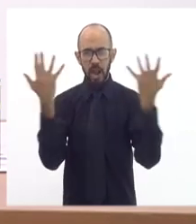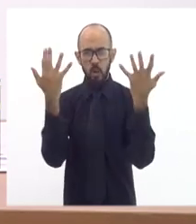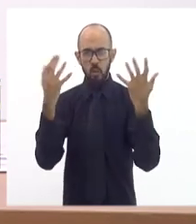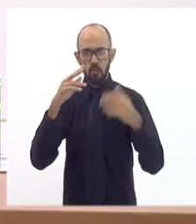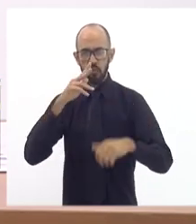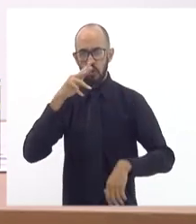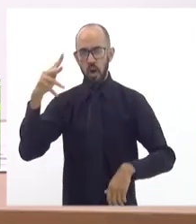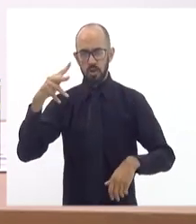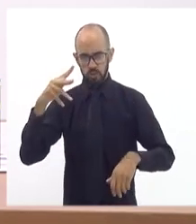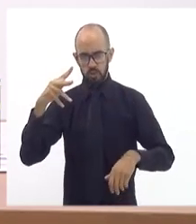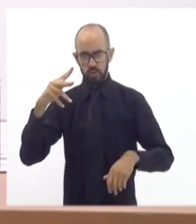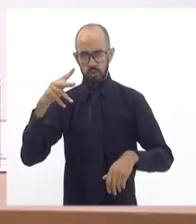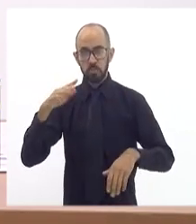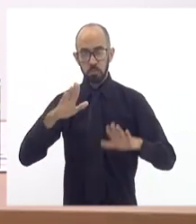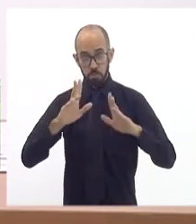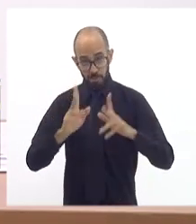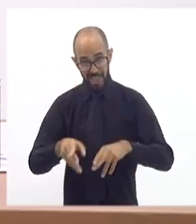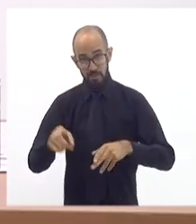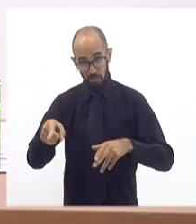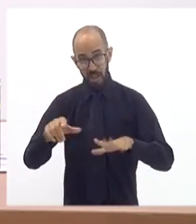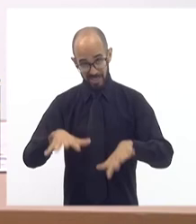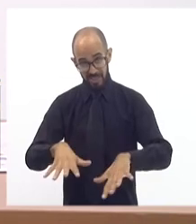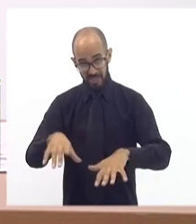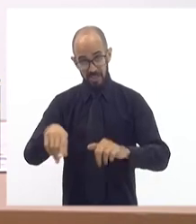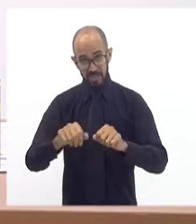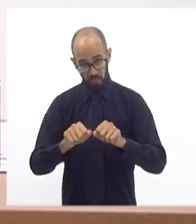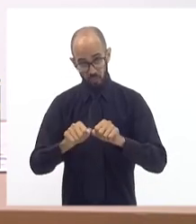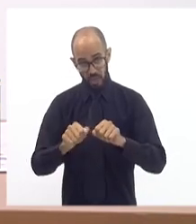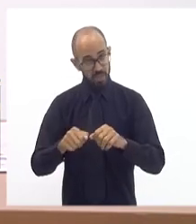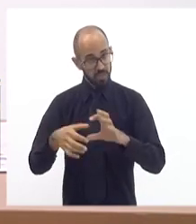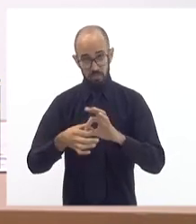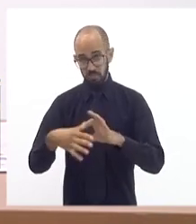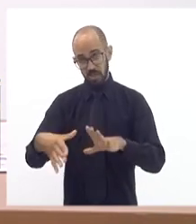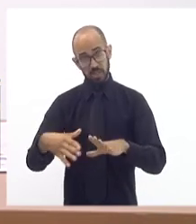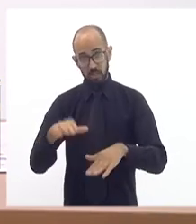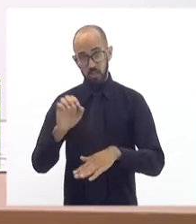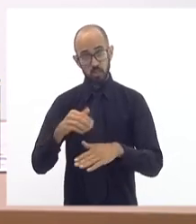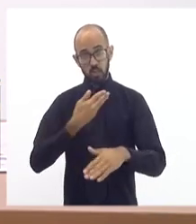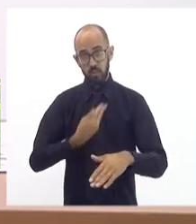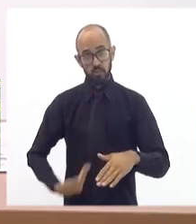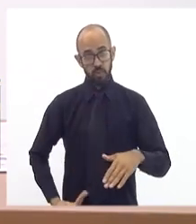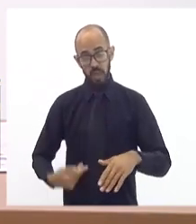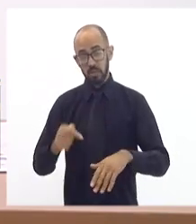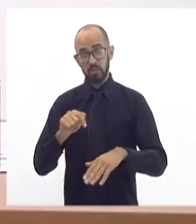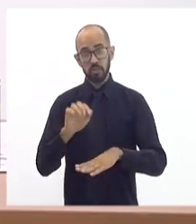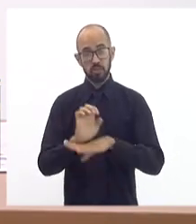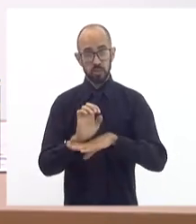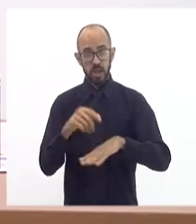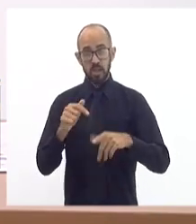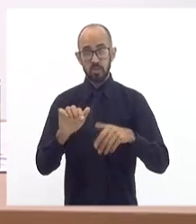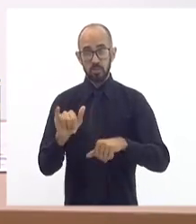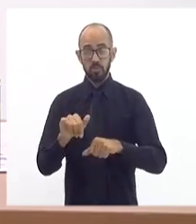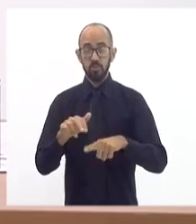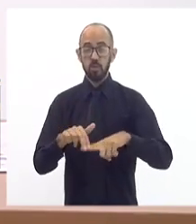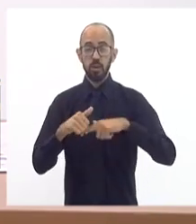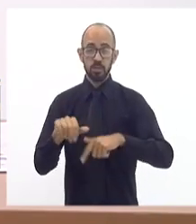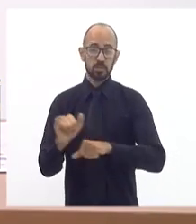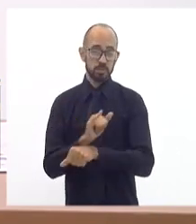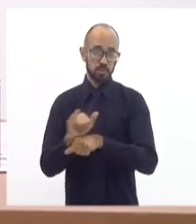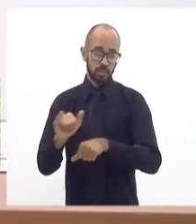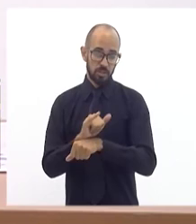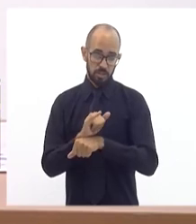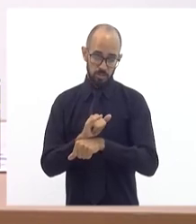e mesmo assim houve a concessão por parte do Governo do Estado na categoria de estratégia que parece o projeto